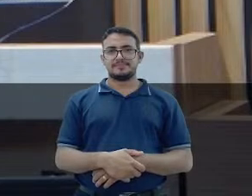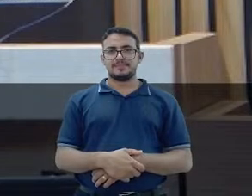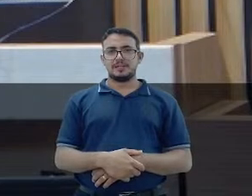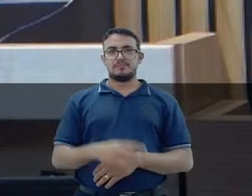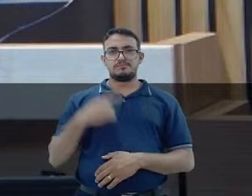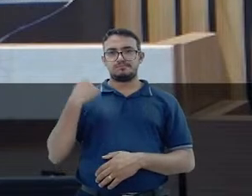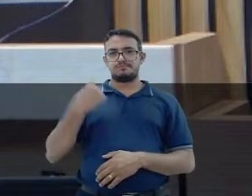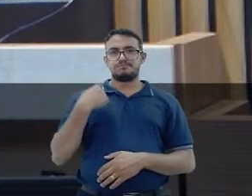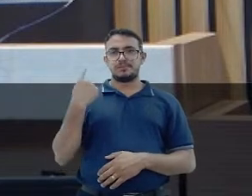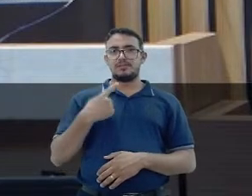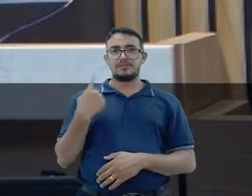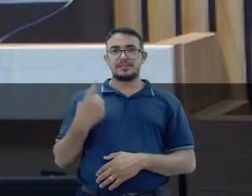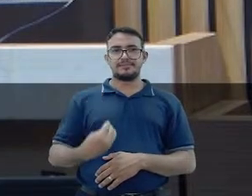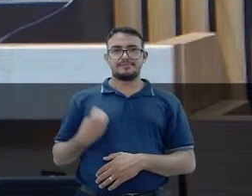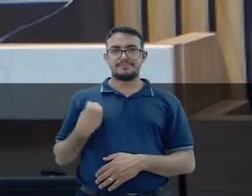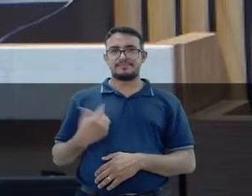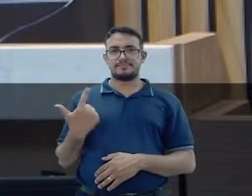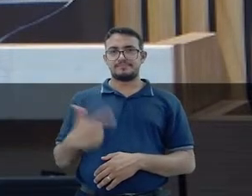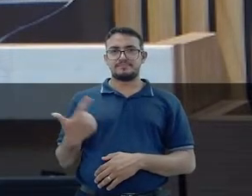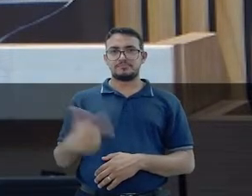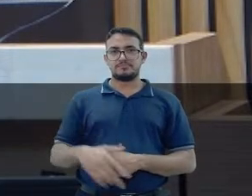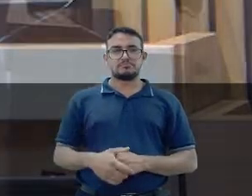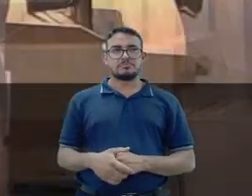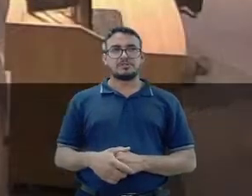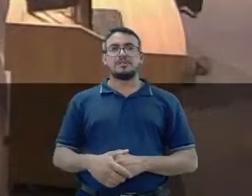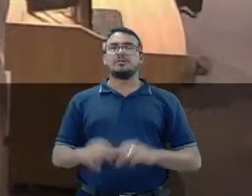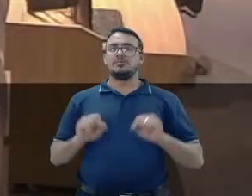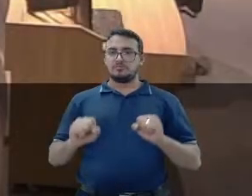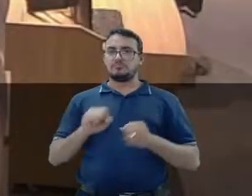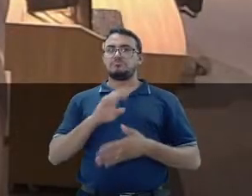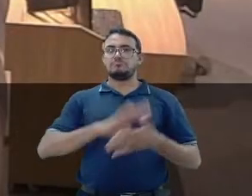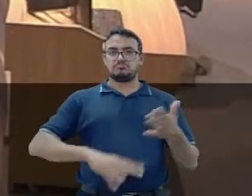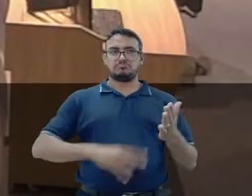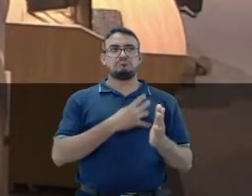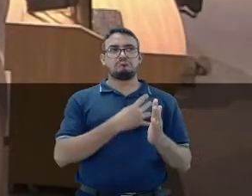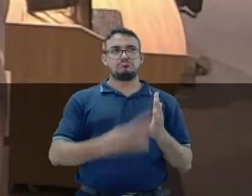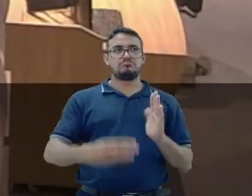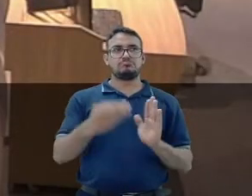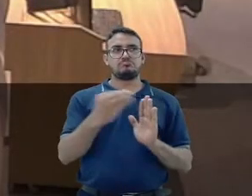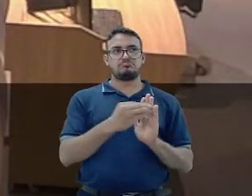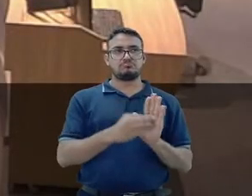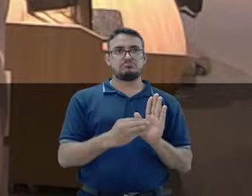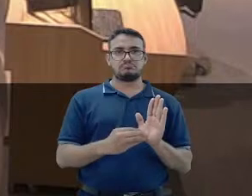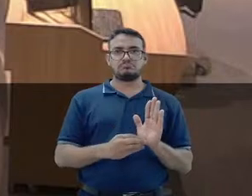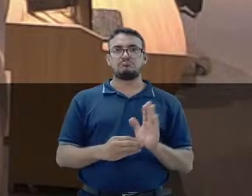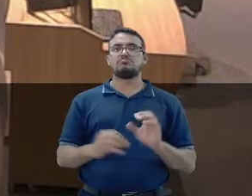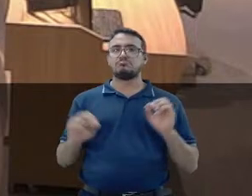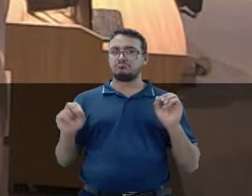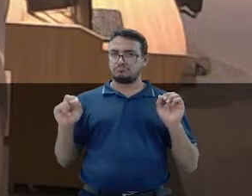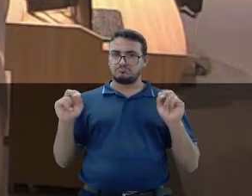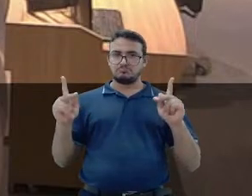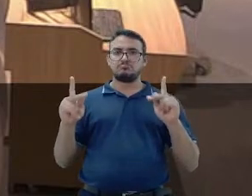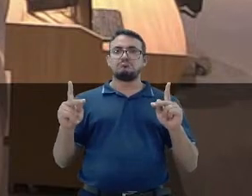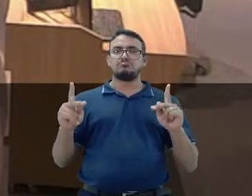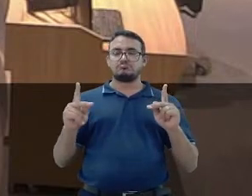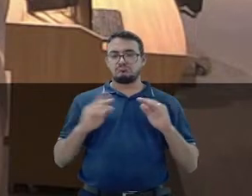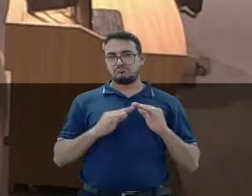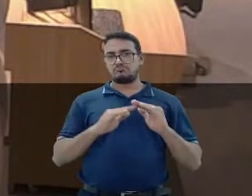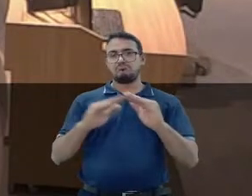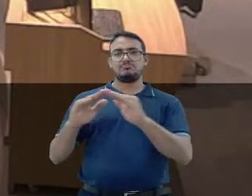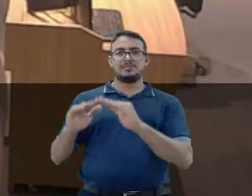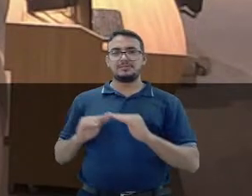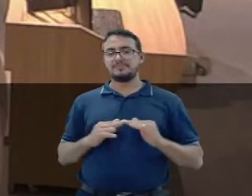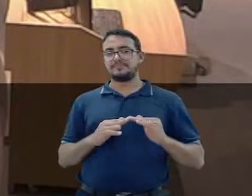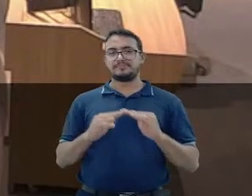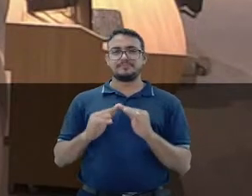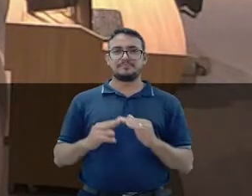Advogado ausente, podemos proclamar conforme a planilha? De acordo. De acordo, presidente.